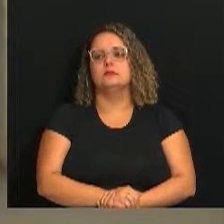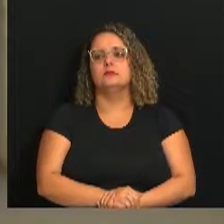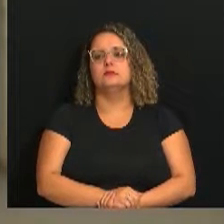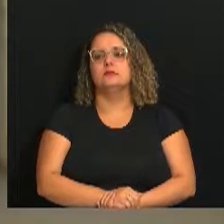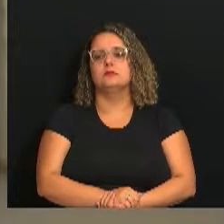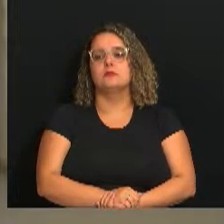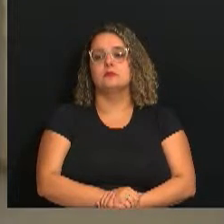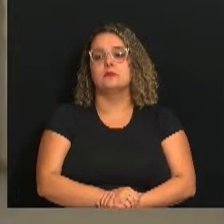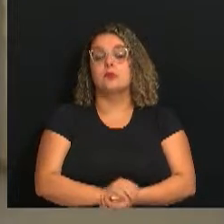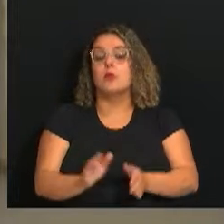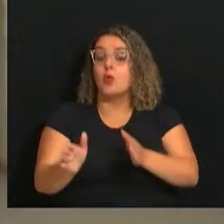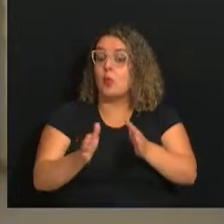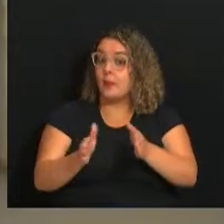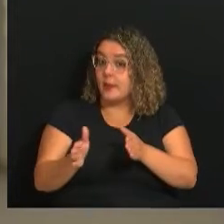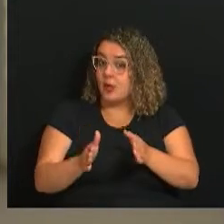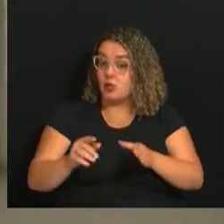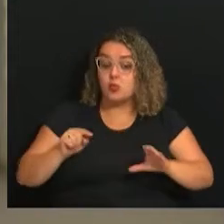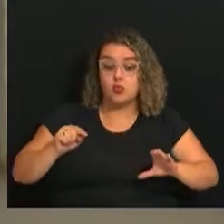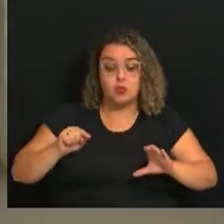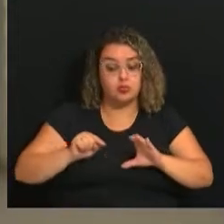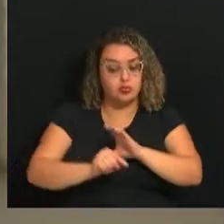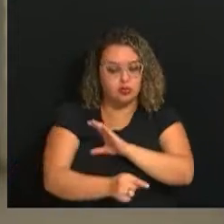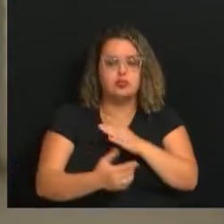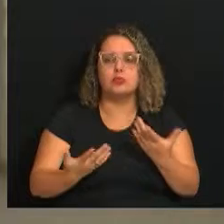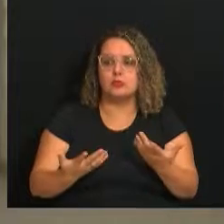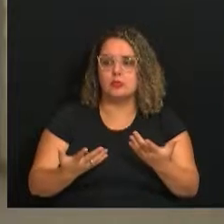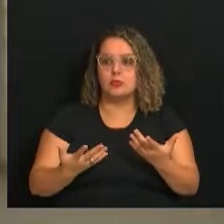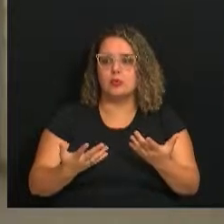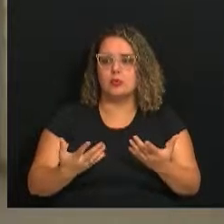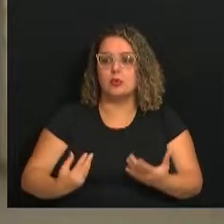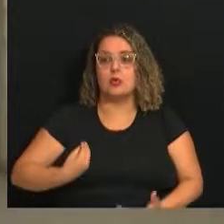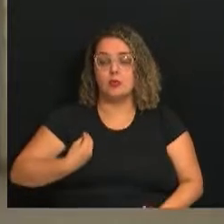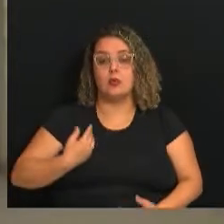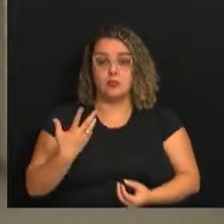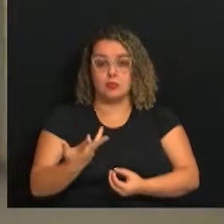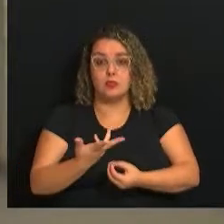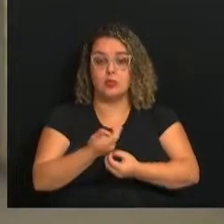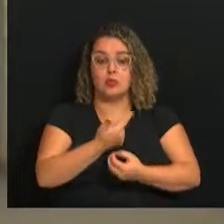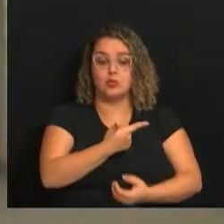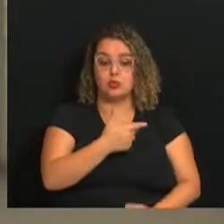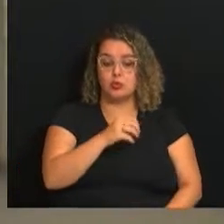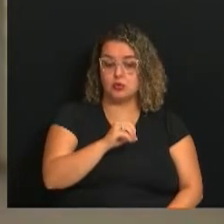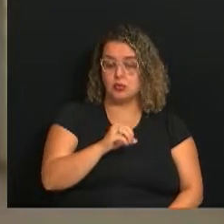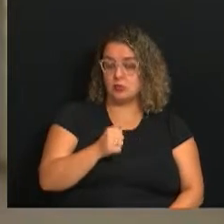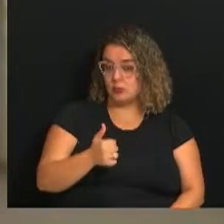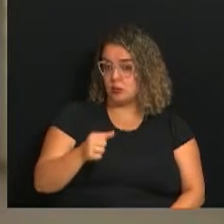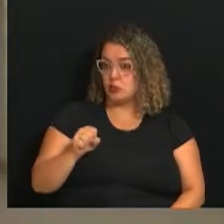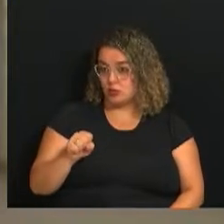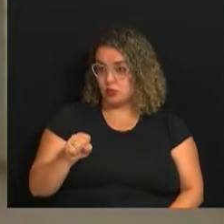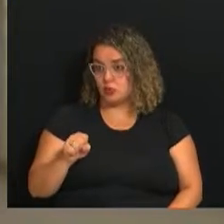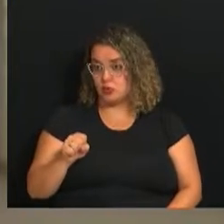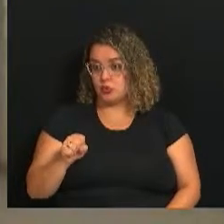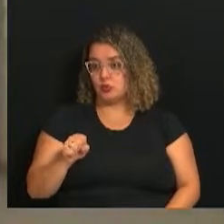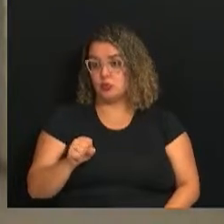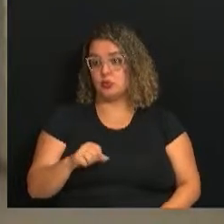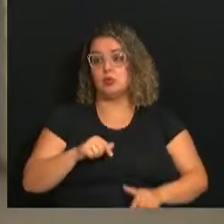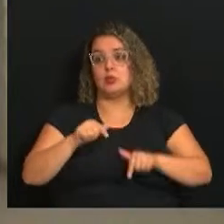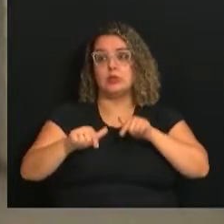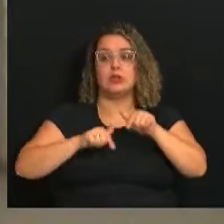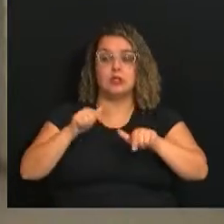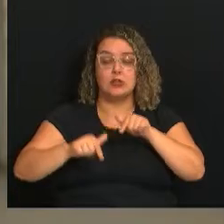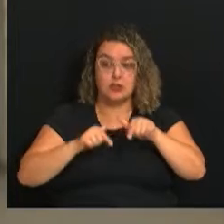Imersão, justamente por causa desta imersão cultural que eu fiz lá no Xingu. Bom, você passou 12 dias na aldeia,